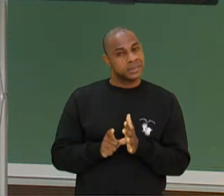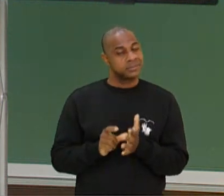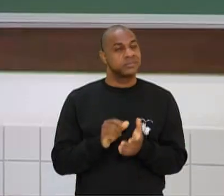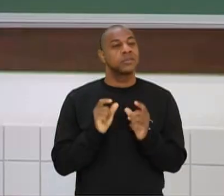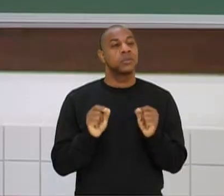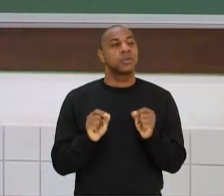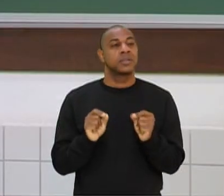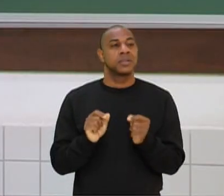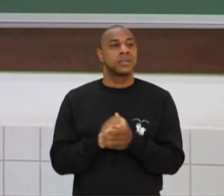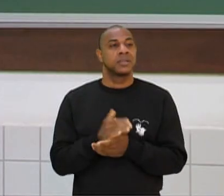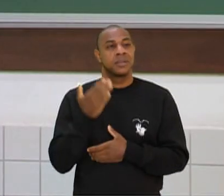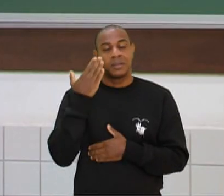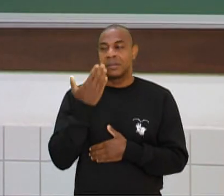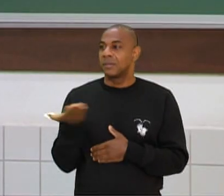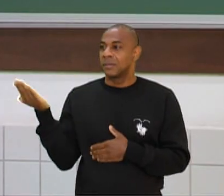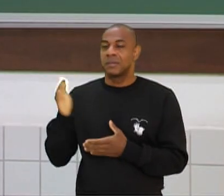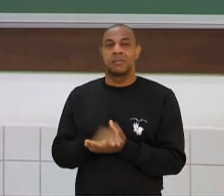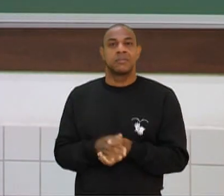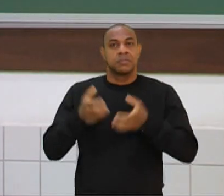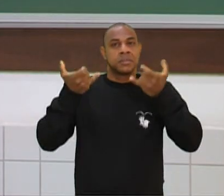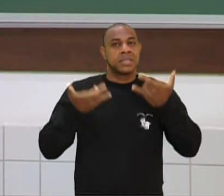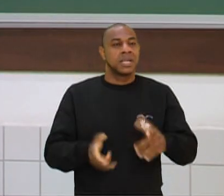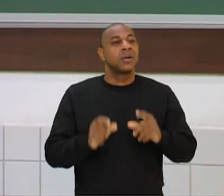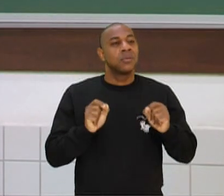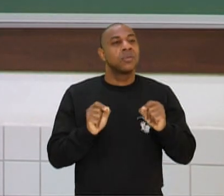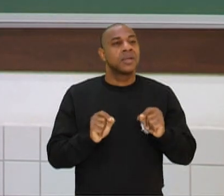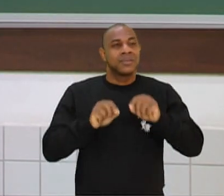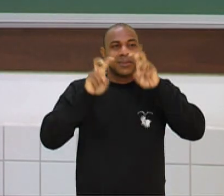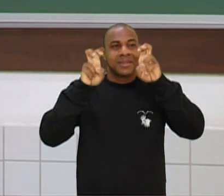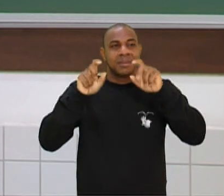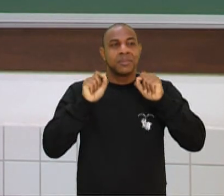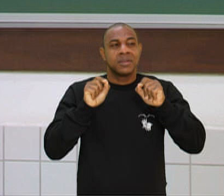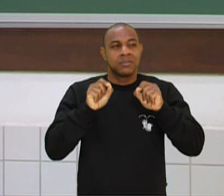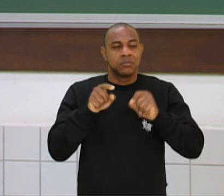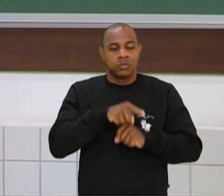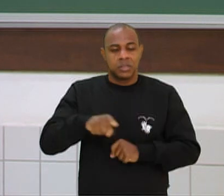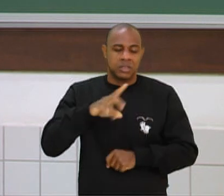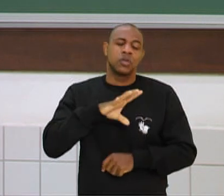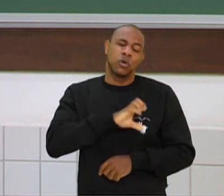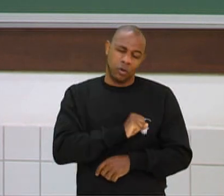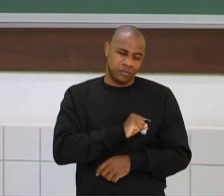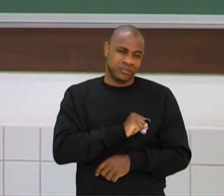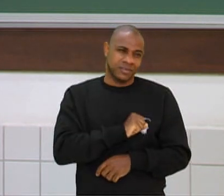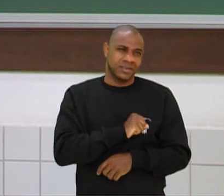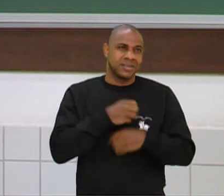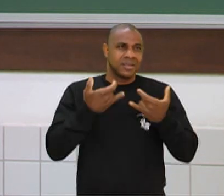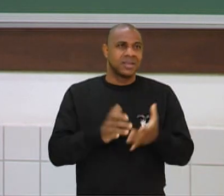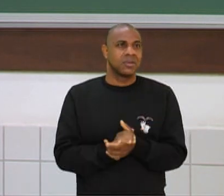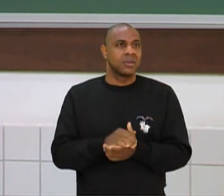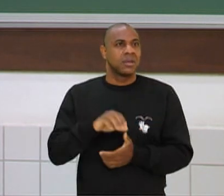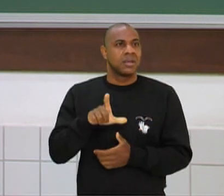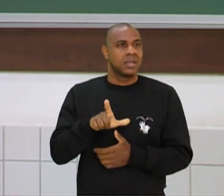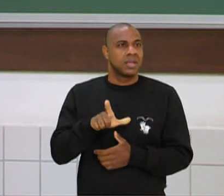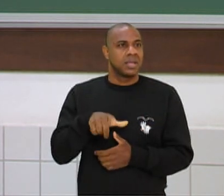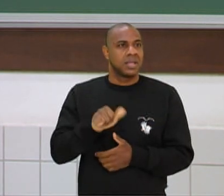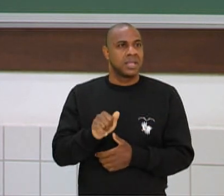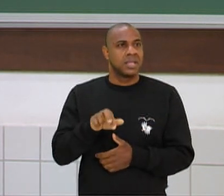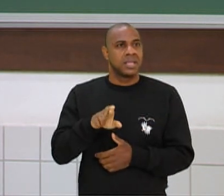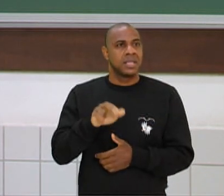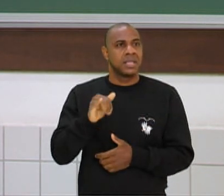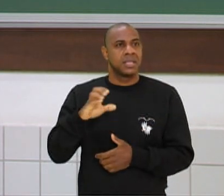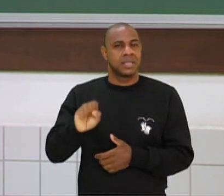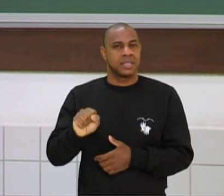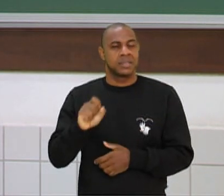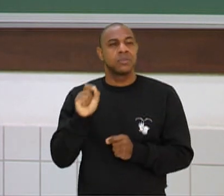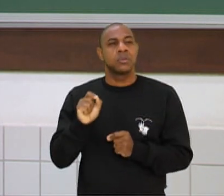nada, vamos falar sobre uma coisa que eu tenho certeza absoluta que vocês adoram, lyrics. O que são as lyrics?